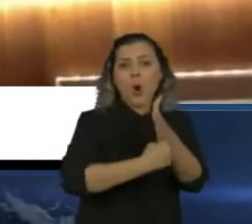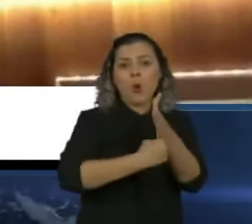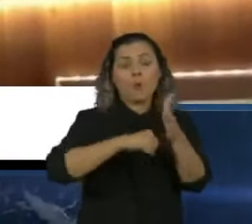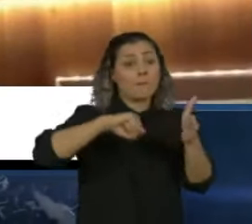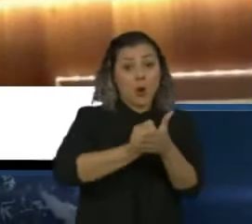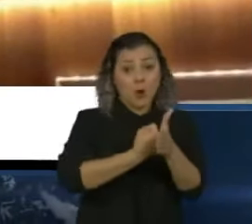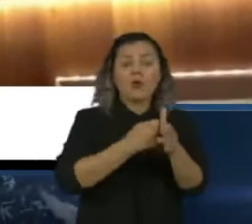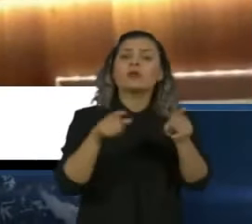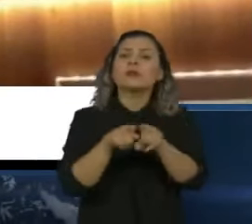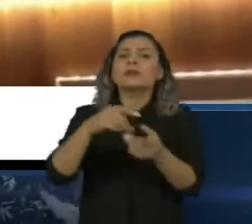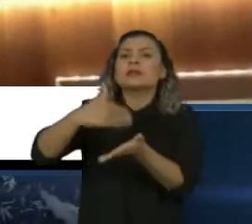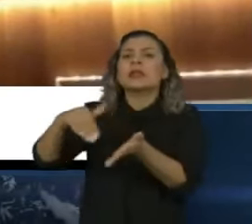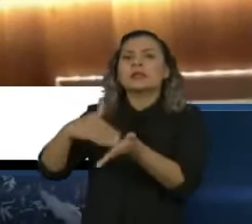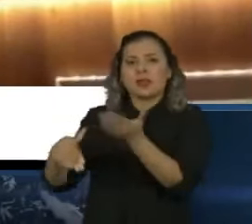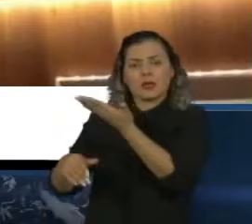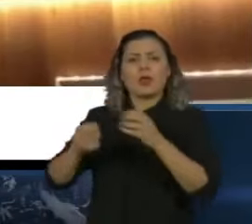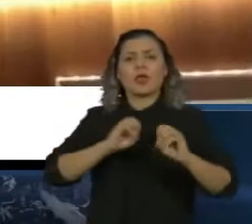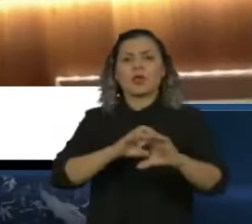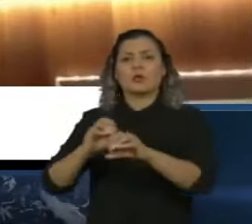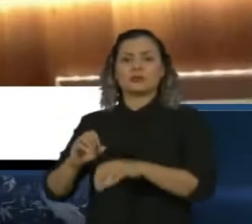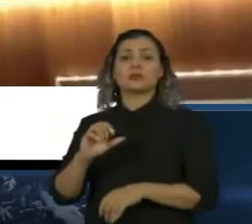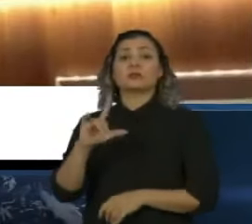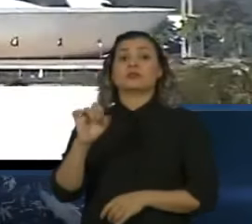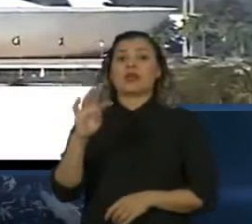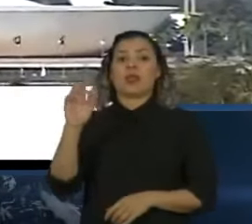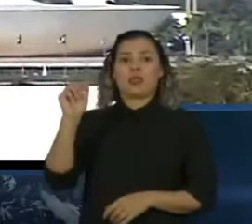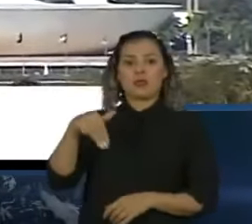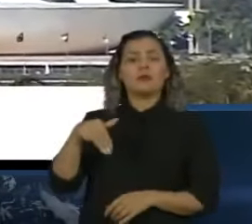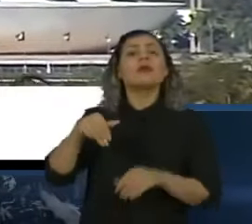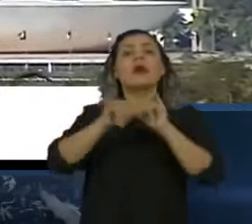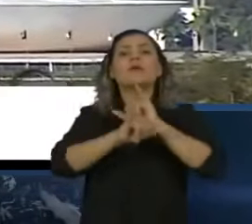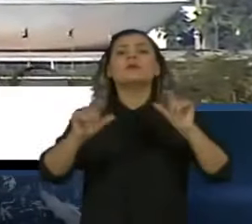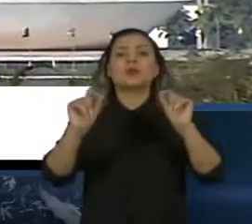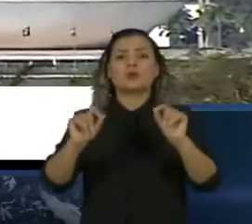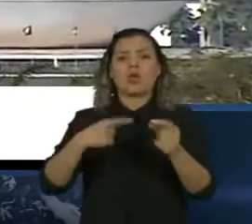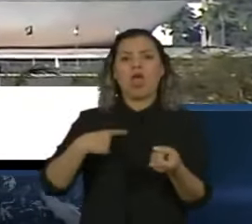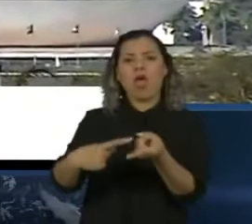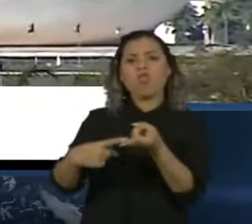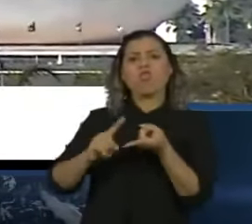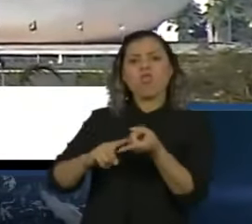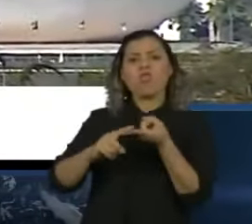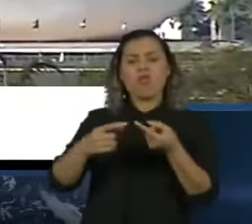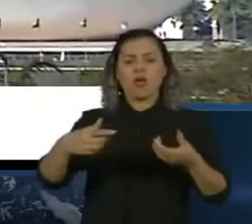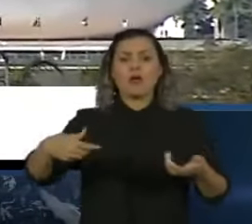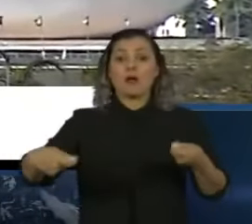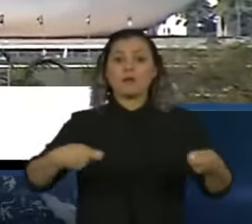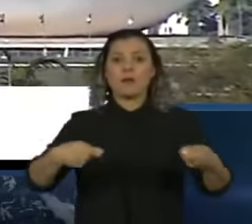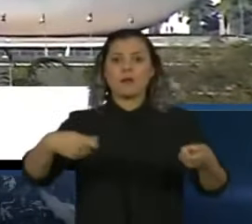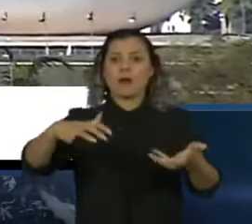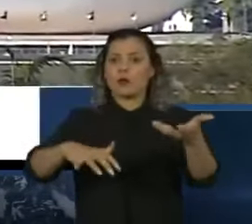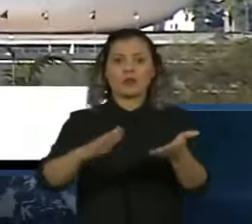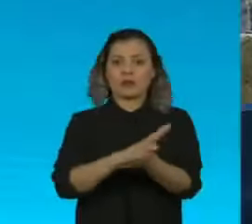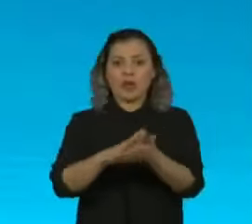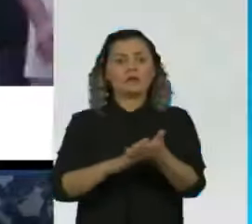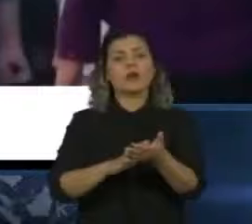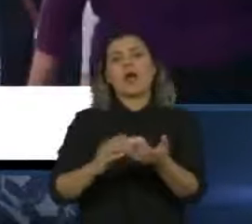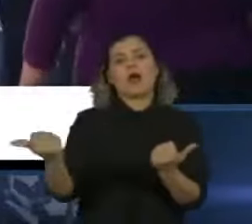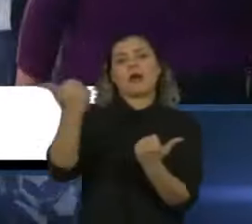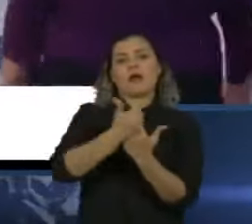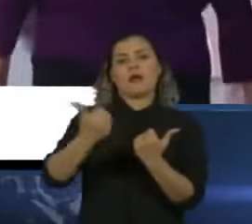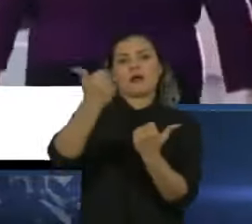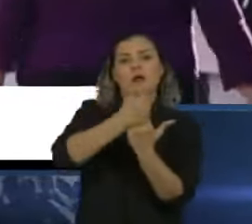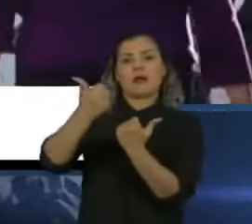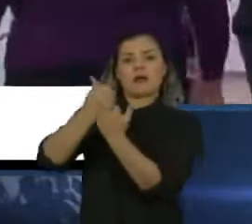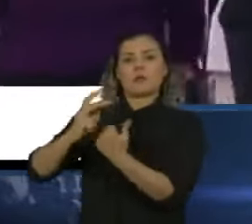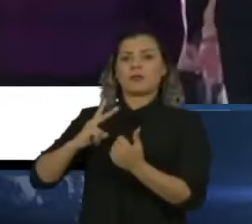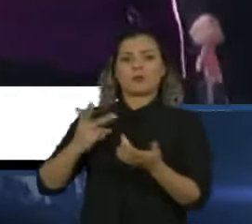Ex-secretário de privatização do governo, Salim Matar, afirma que sem toma lá da cá no Congresso, as privatizações não saem.